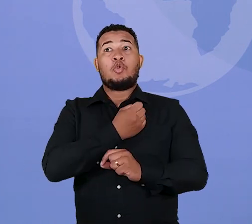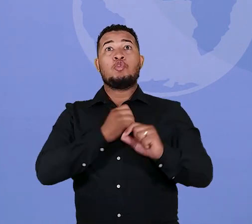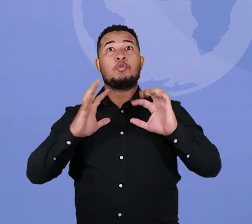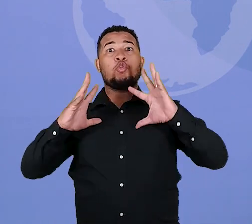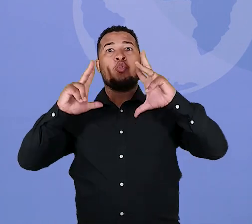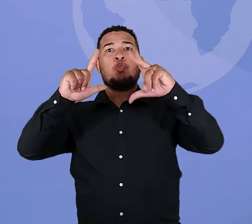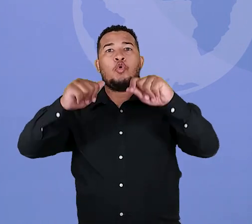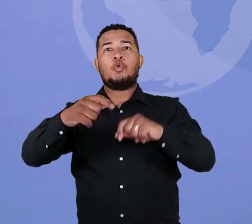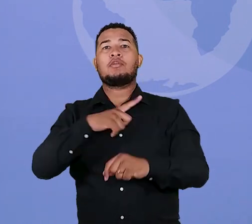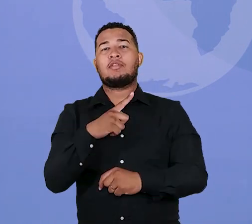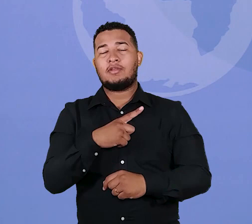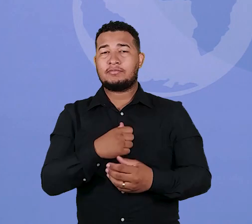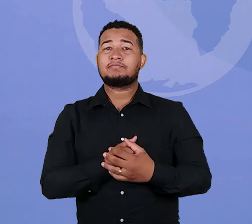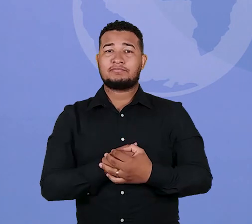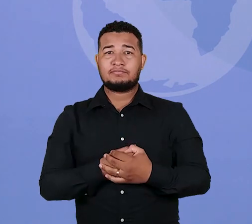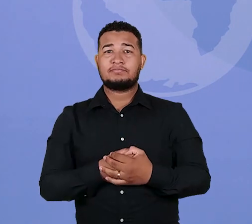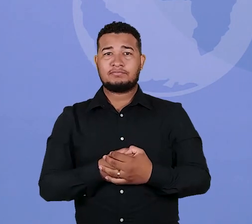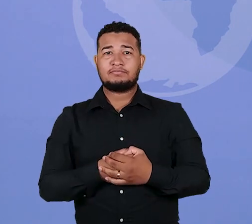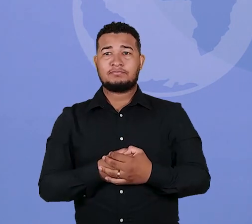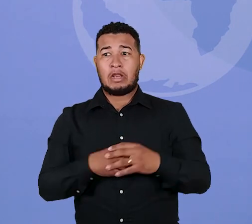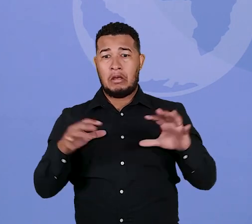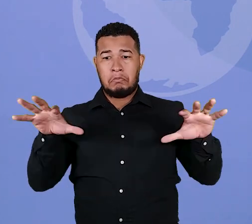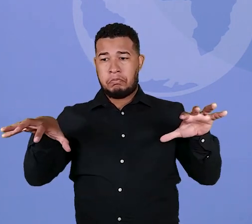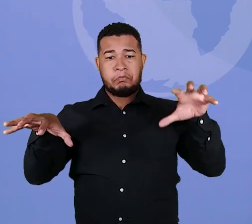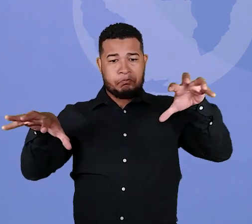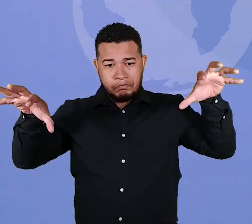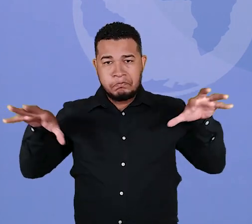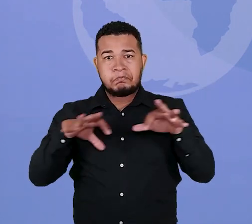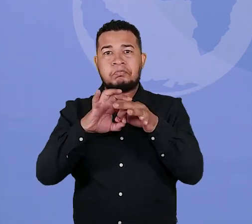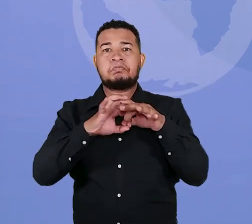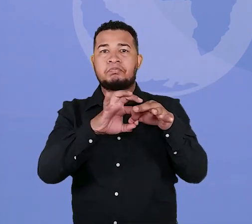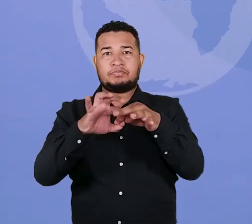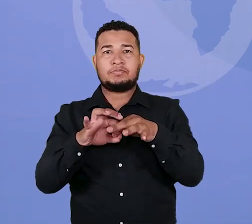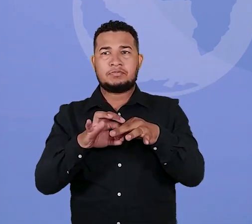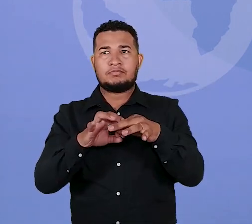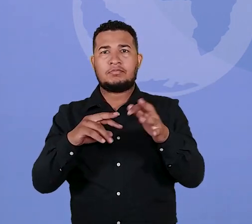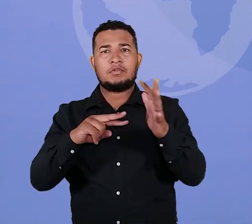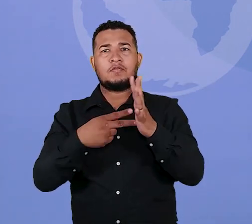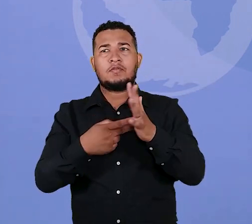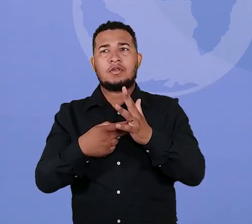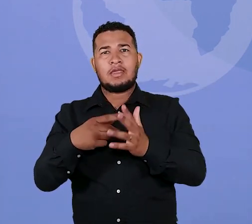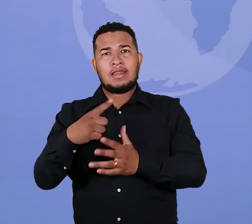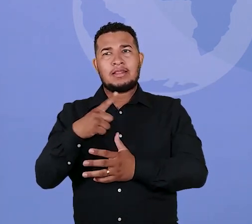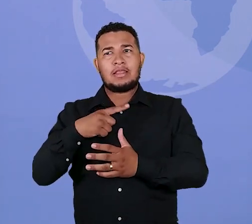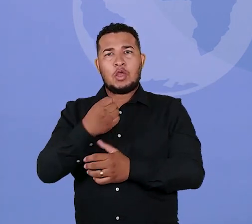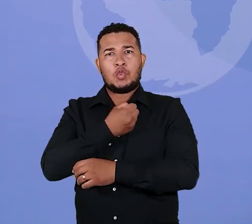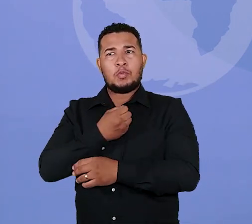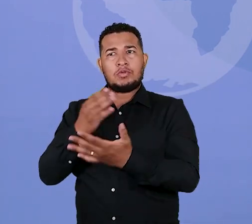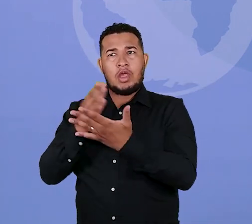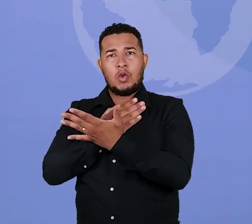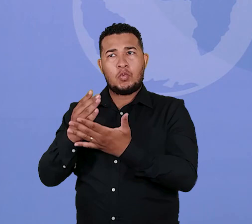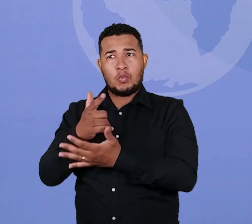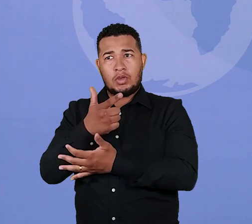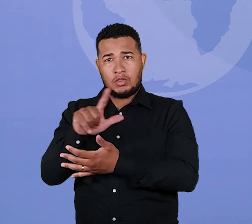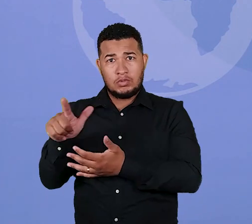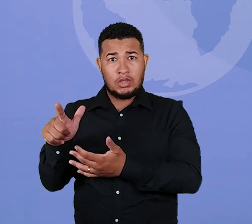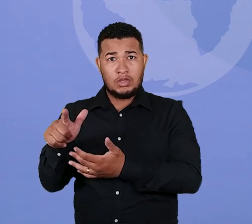todos os números que existem. Aí eu te pergunto, Existe número que não